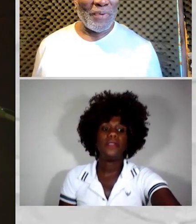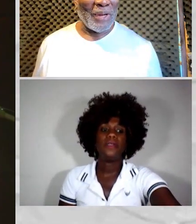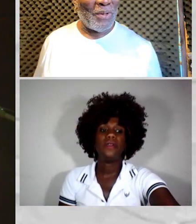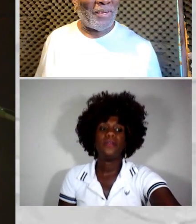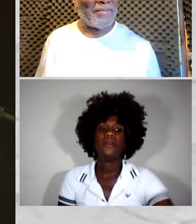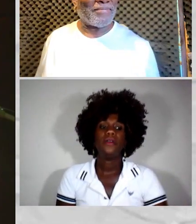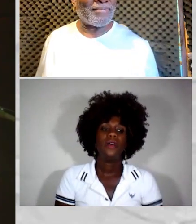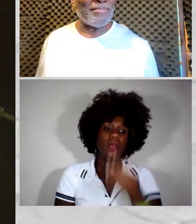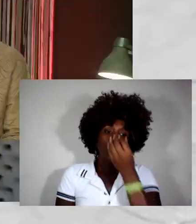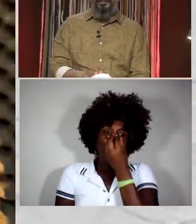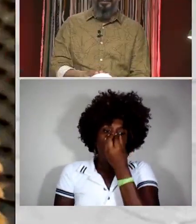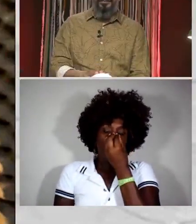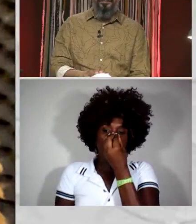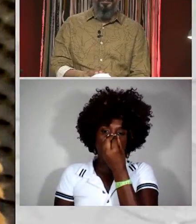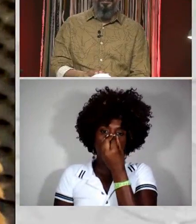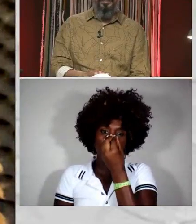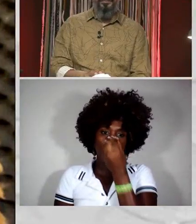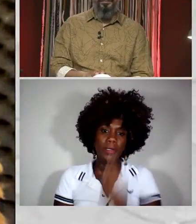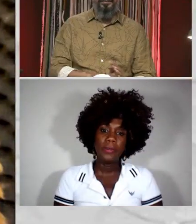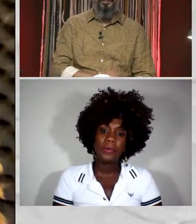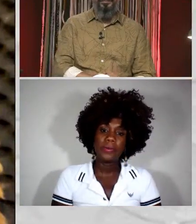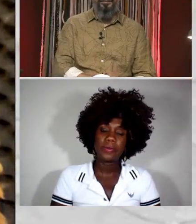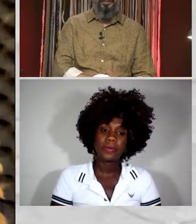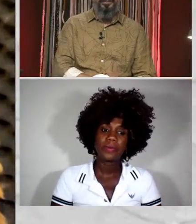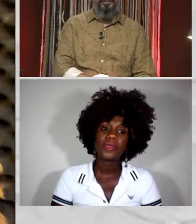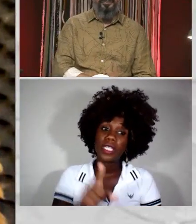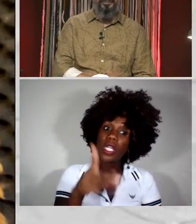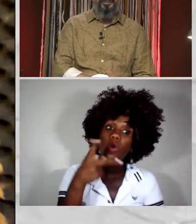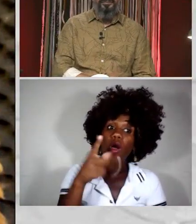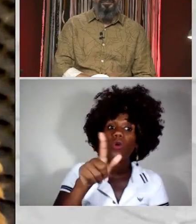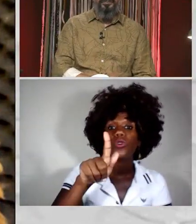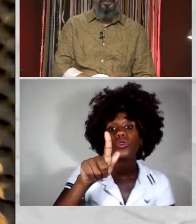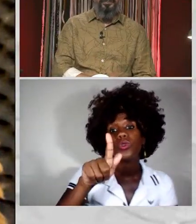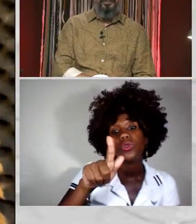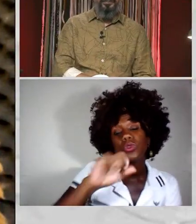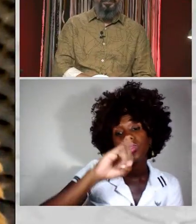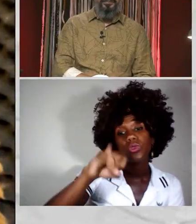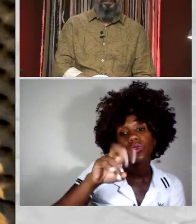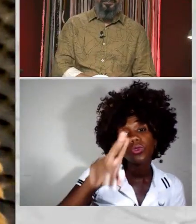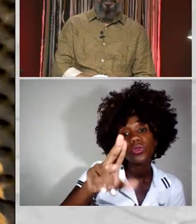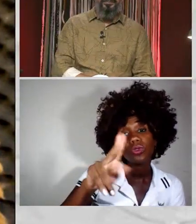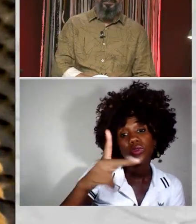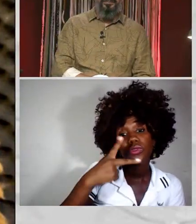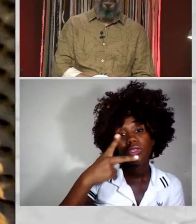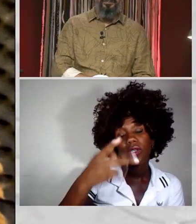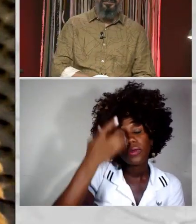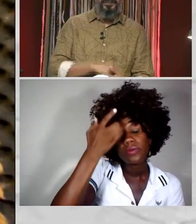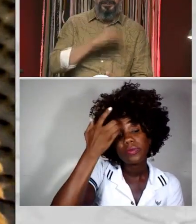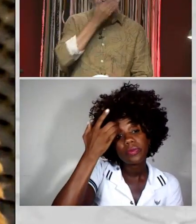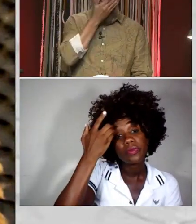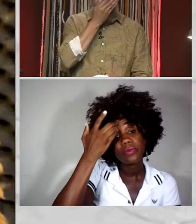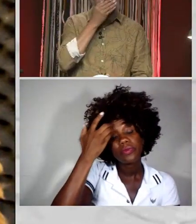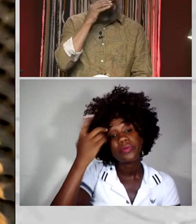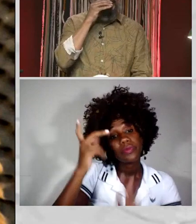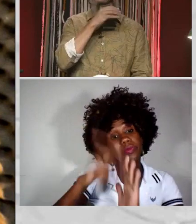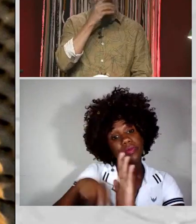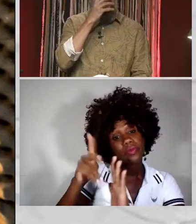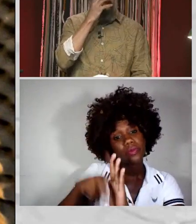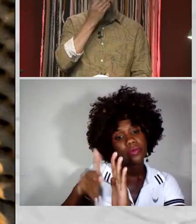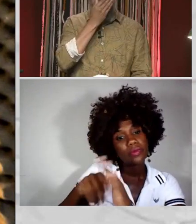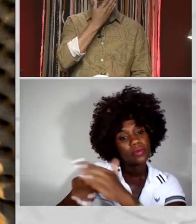como o Ju falou, a gente tem uma série de projetos que ficam todos eles...